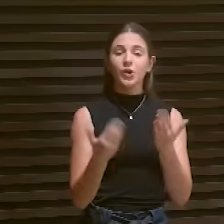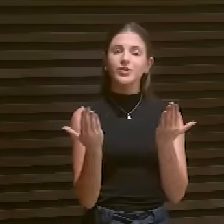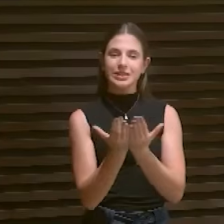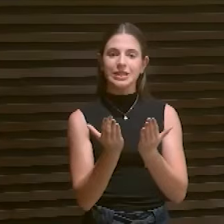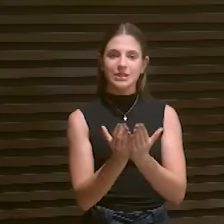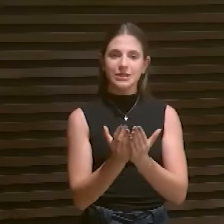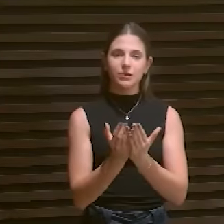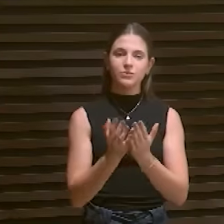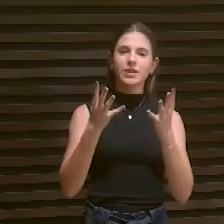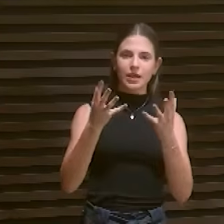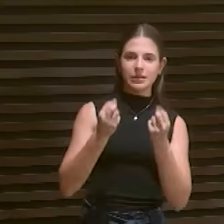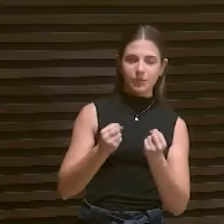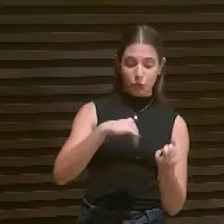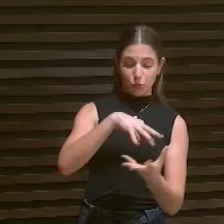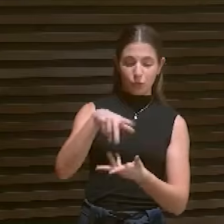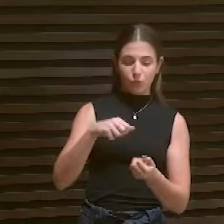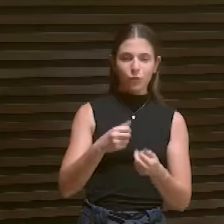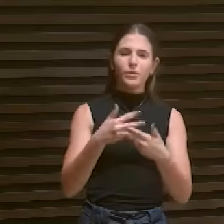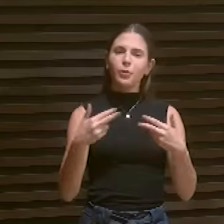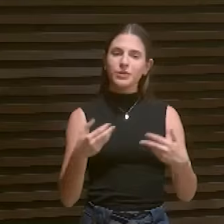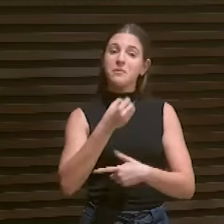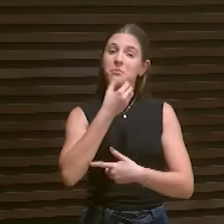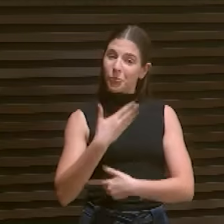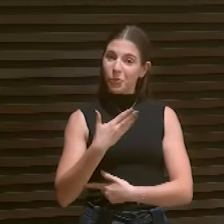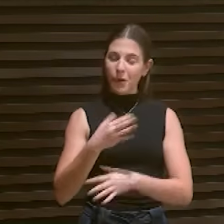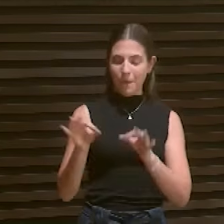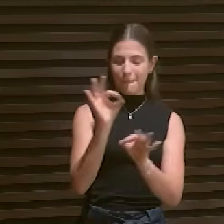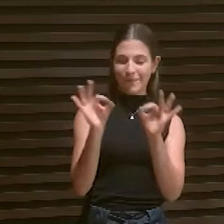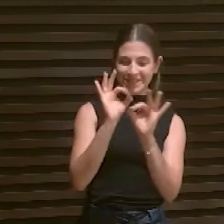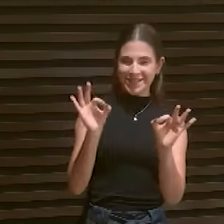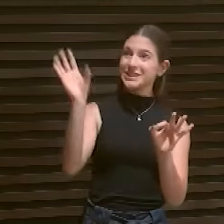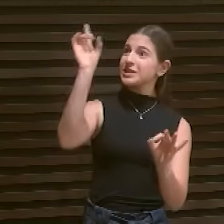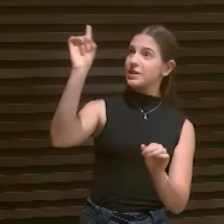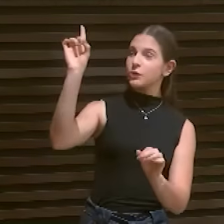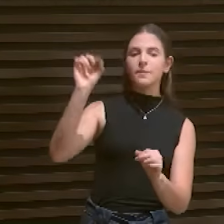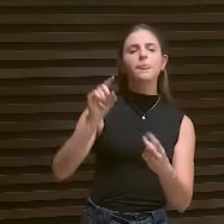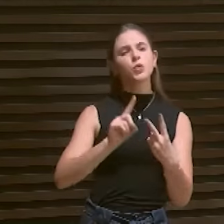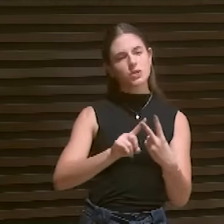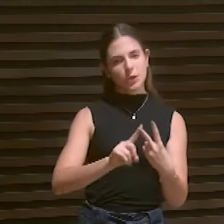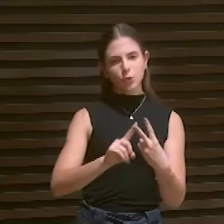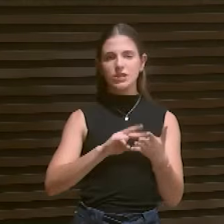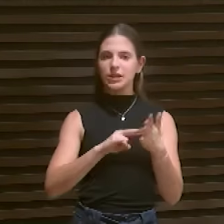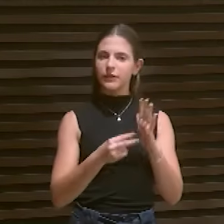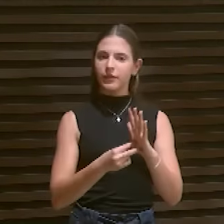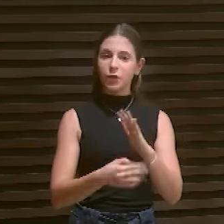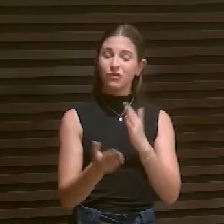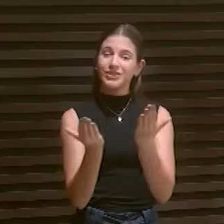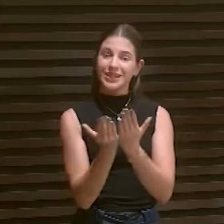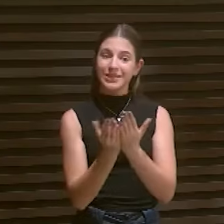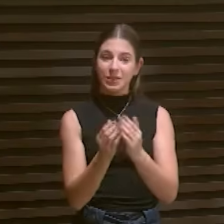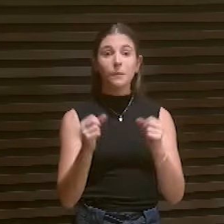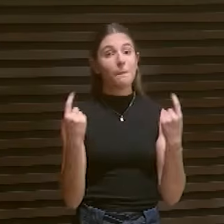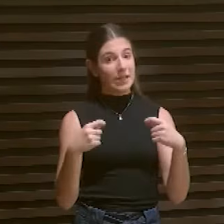devem receber mundo como algo bom, como um presente de Deus. No segundo sentido, os cristãos devem amar